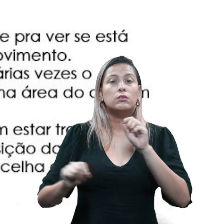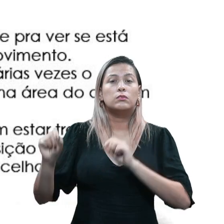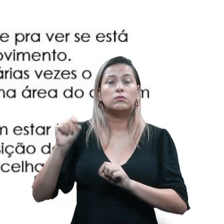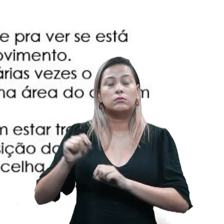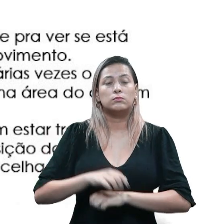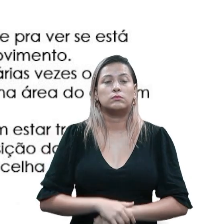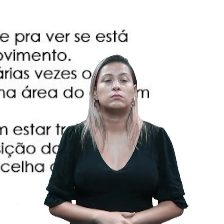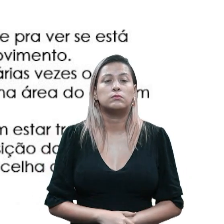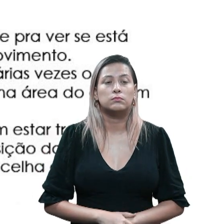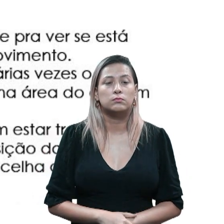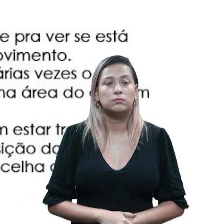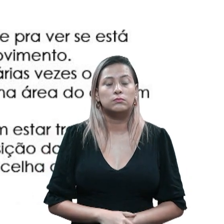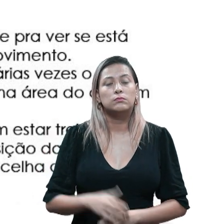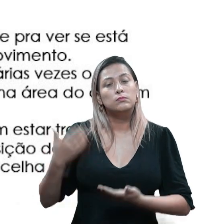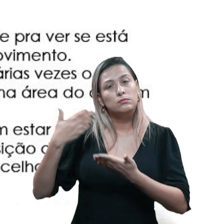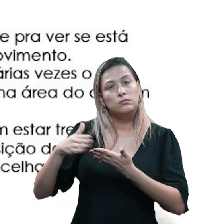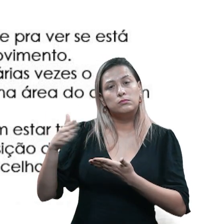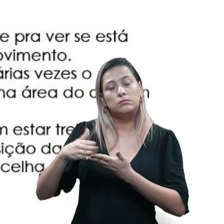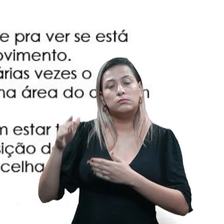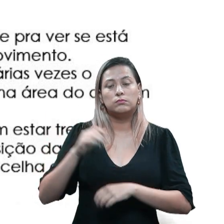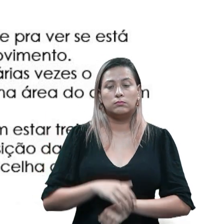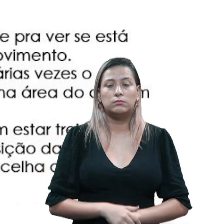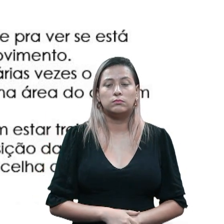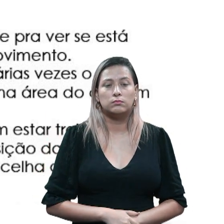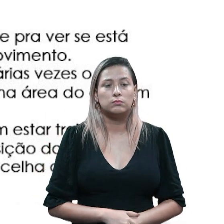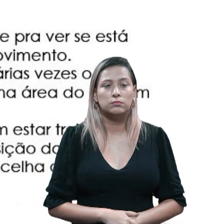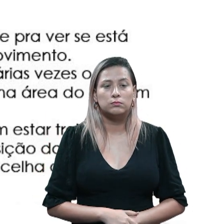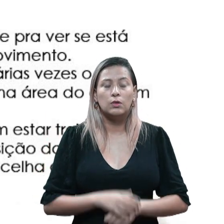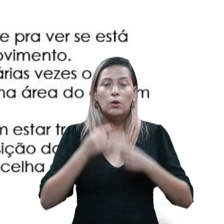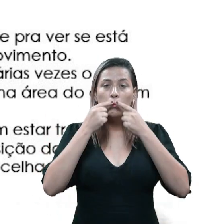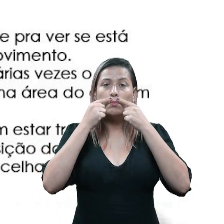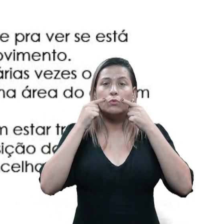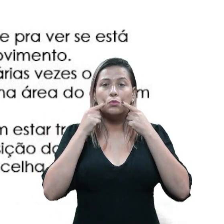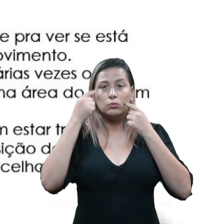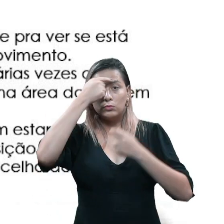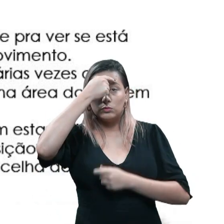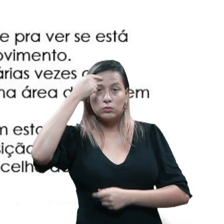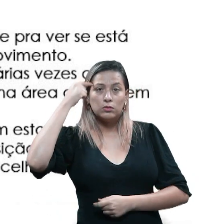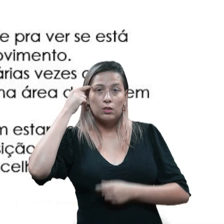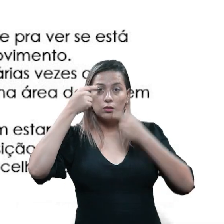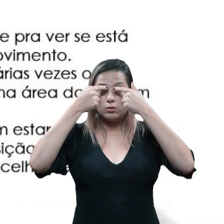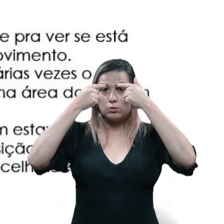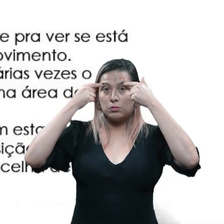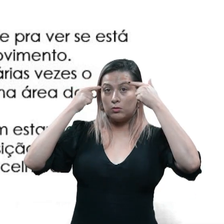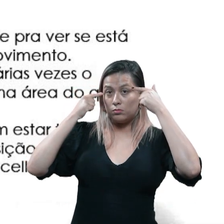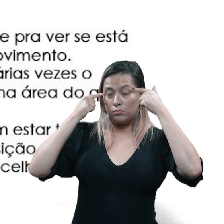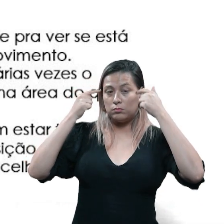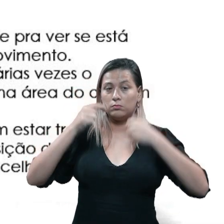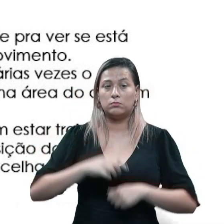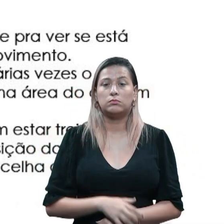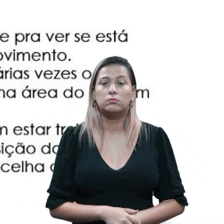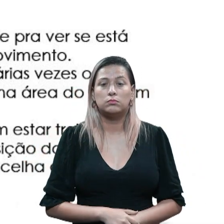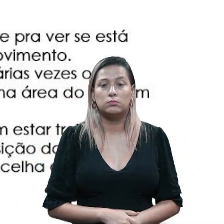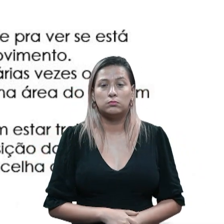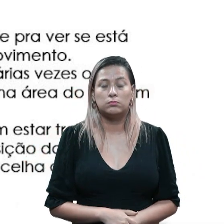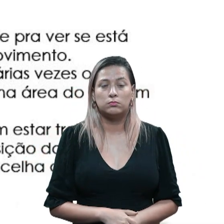fazer essa epilação: buço, testa, sobrancelha,